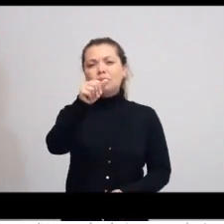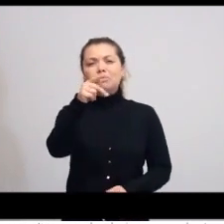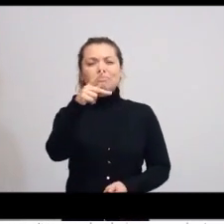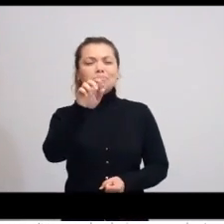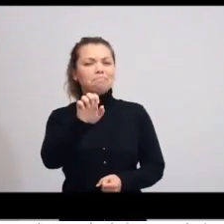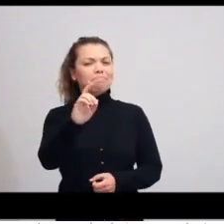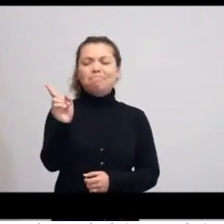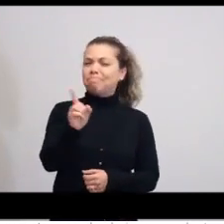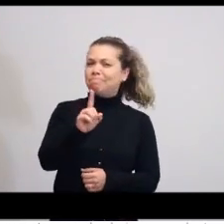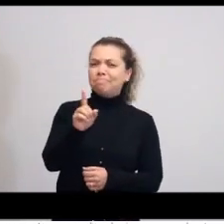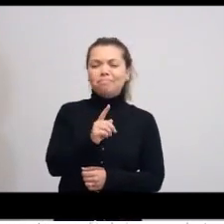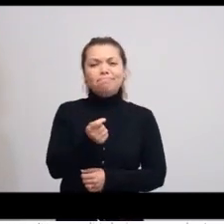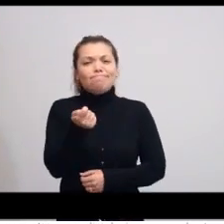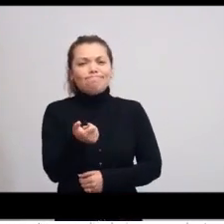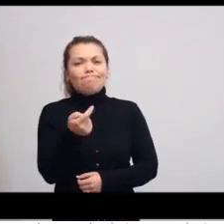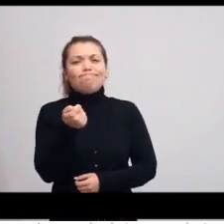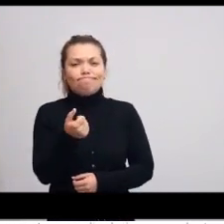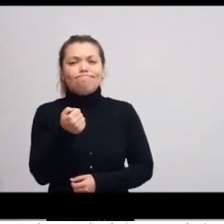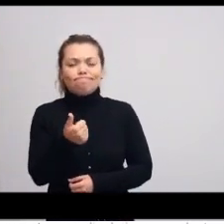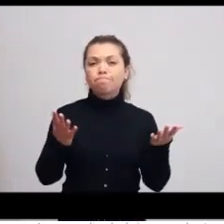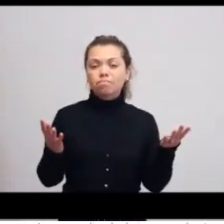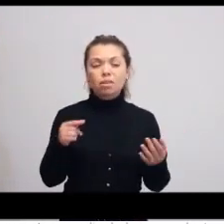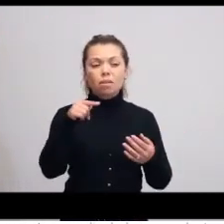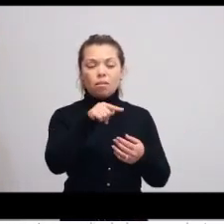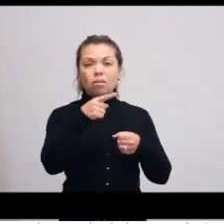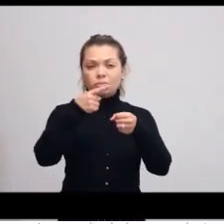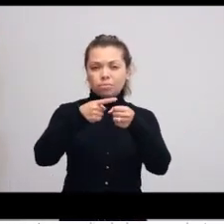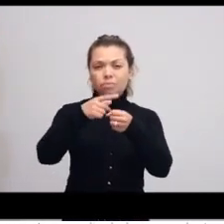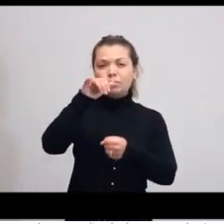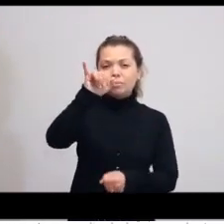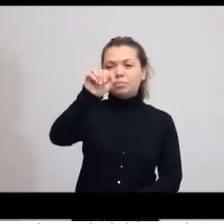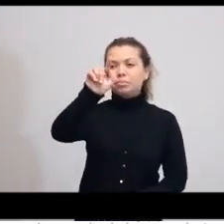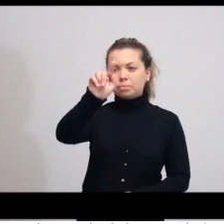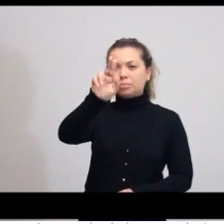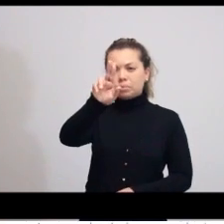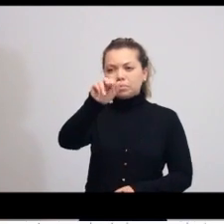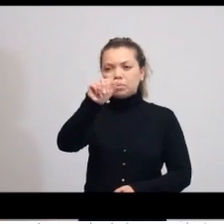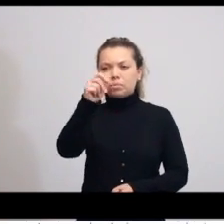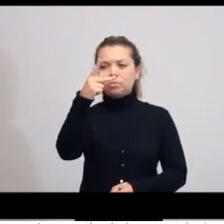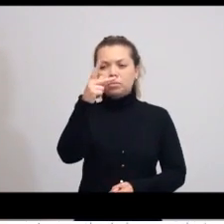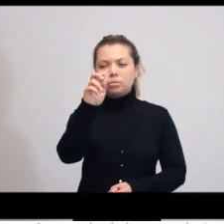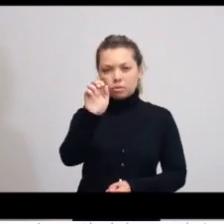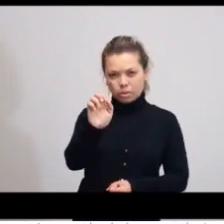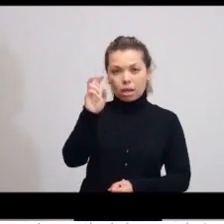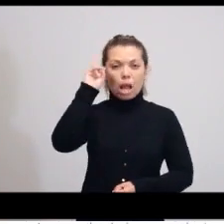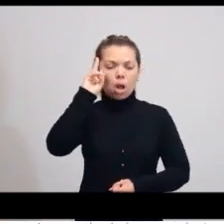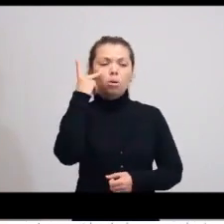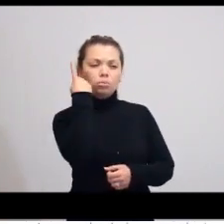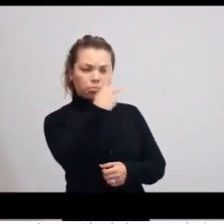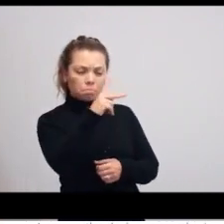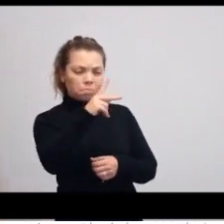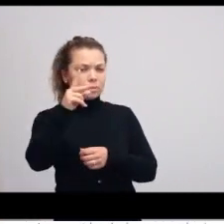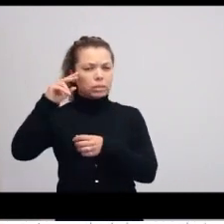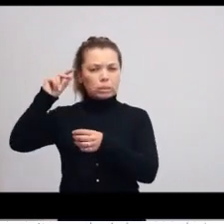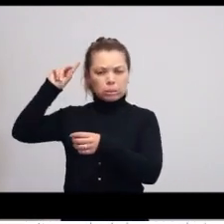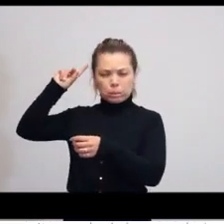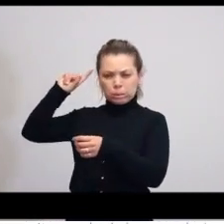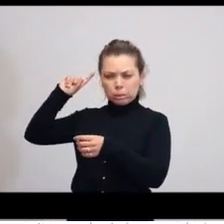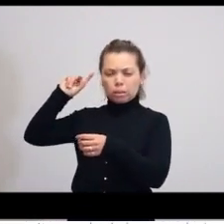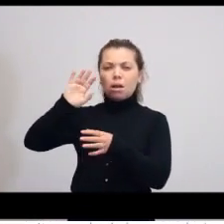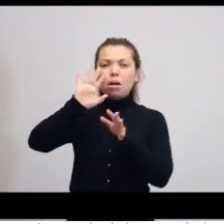formas, principalmente para servir de adubo para a construção civil. Iguape está ladeada por sambaquis e, segundo